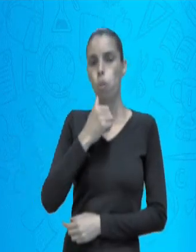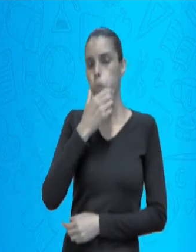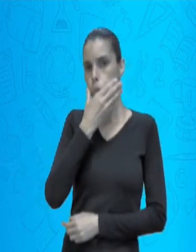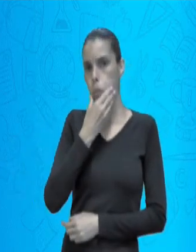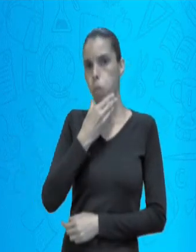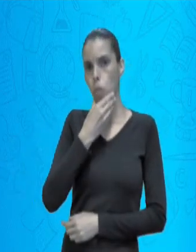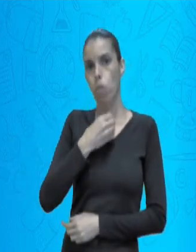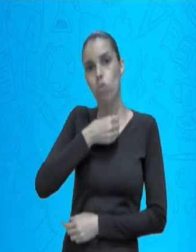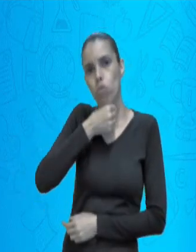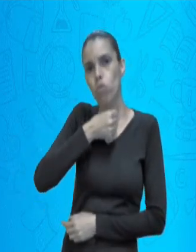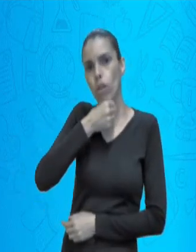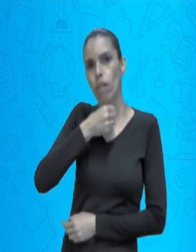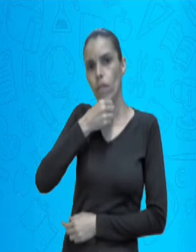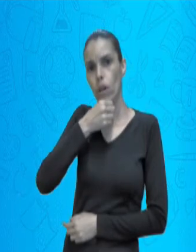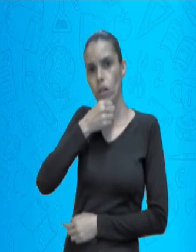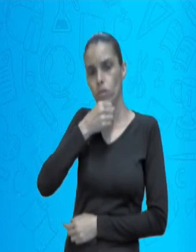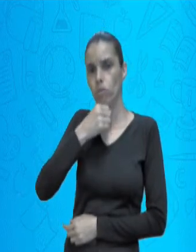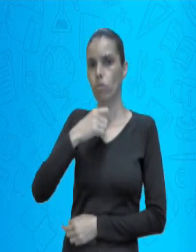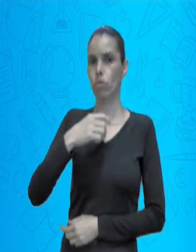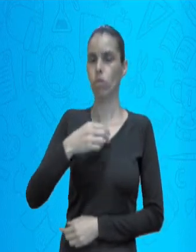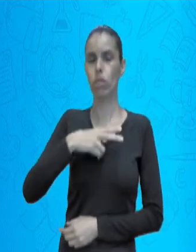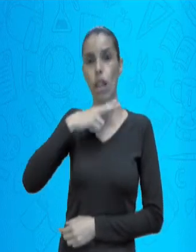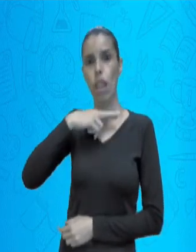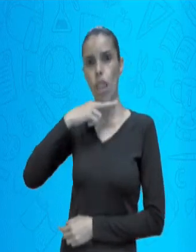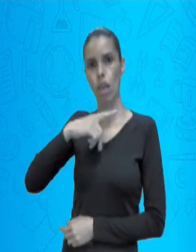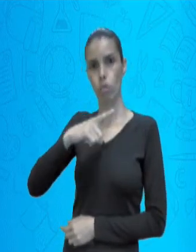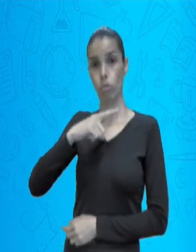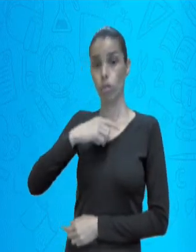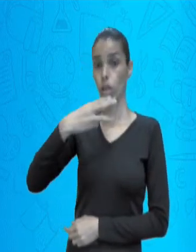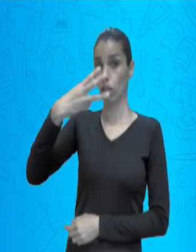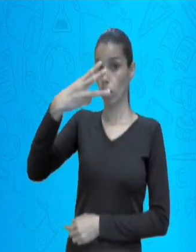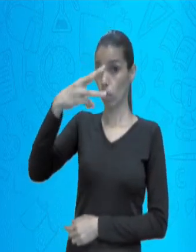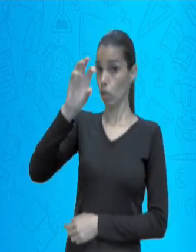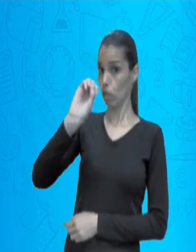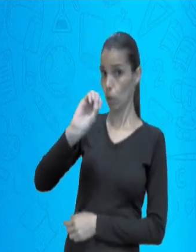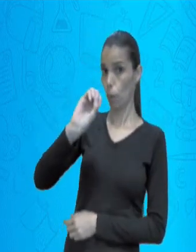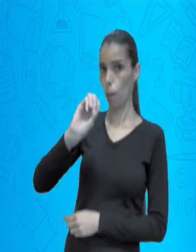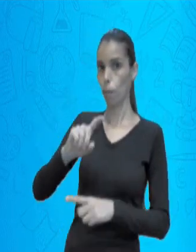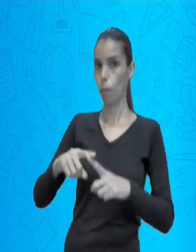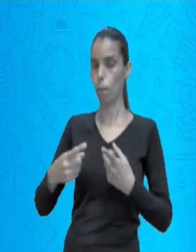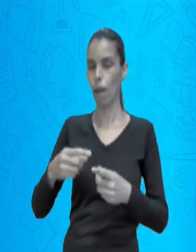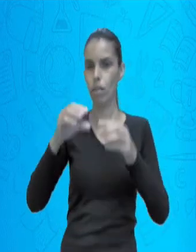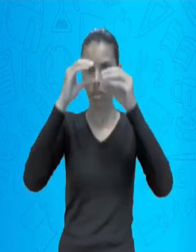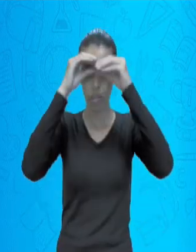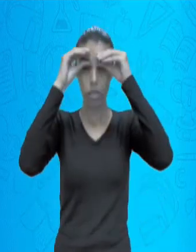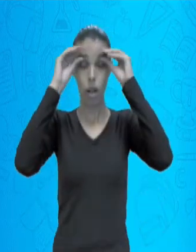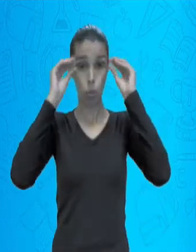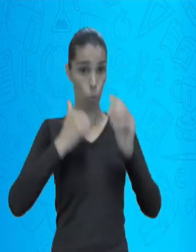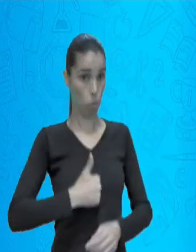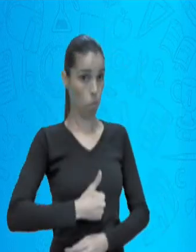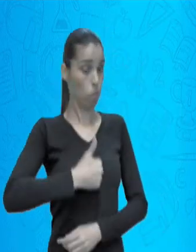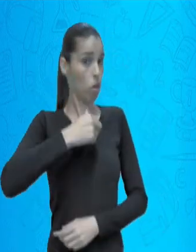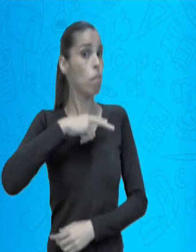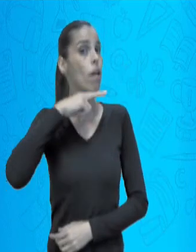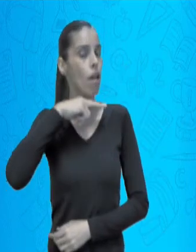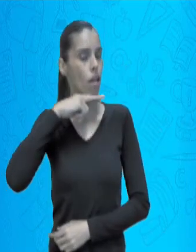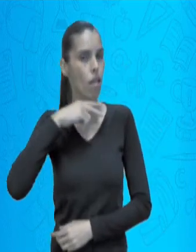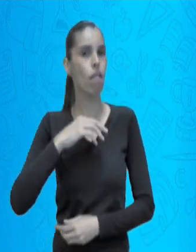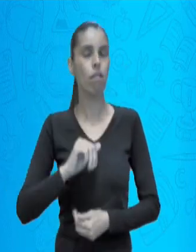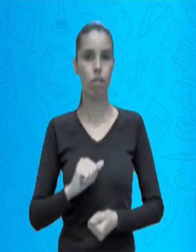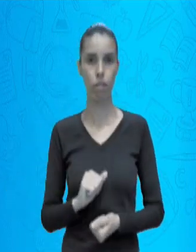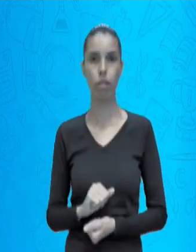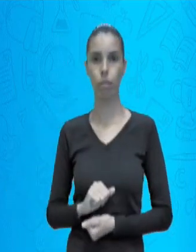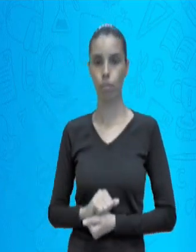é muito amorosa. Ele conta na biografia que naquela época os pais